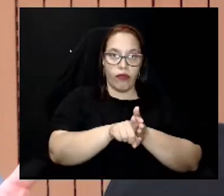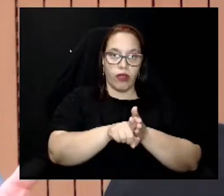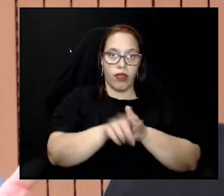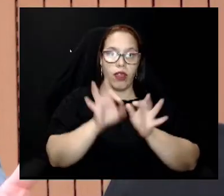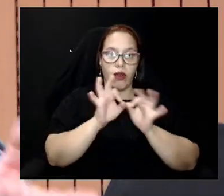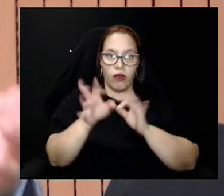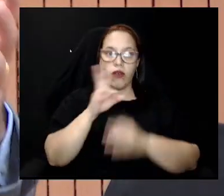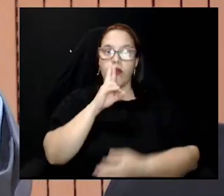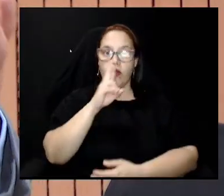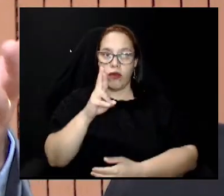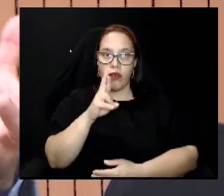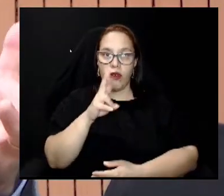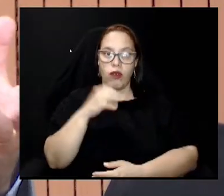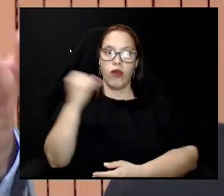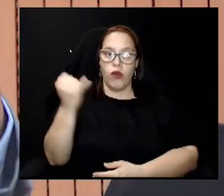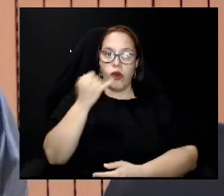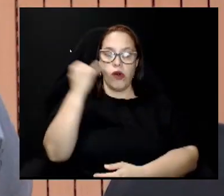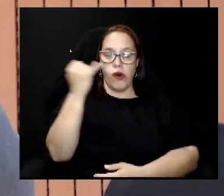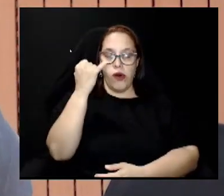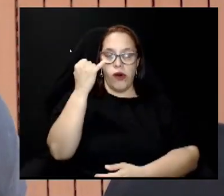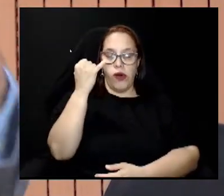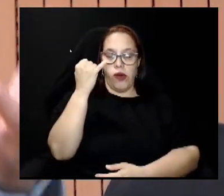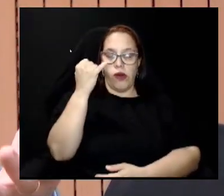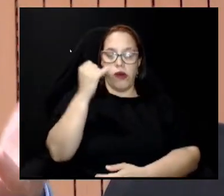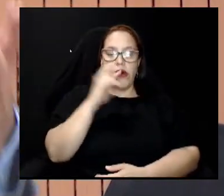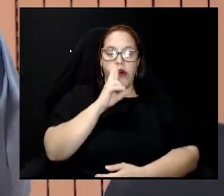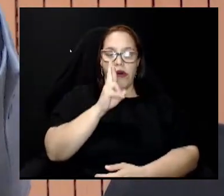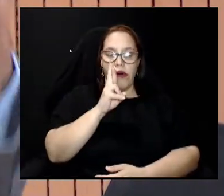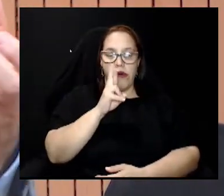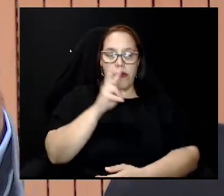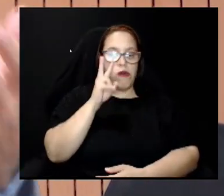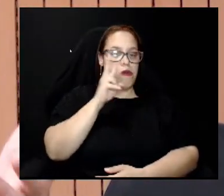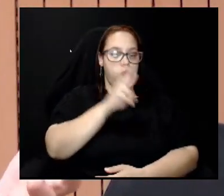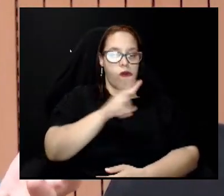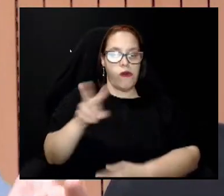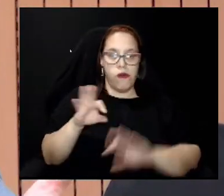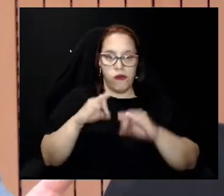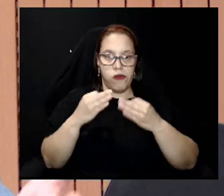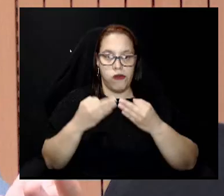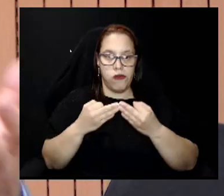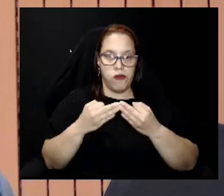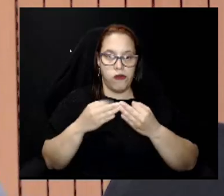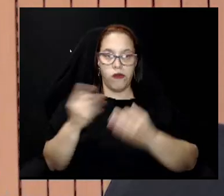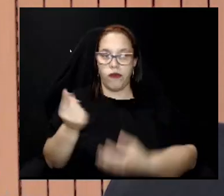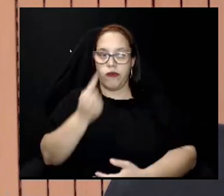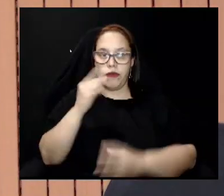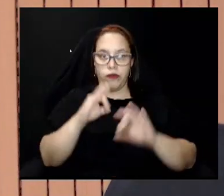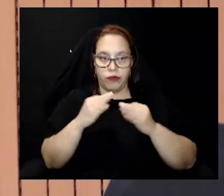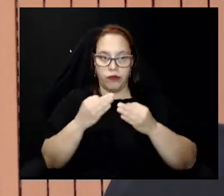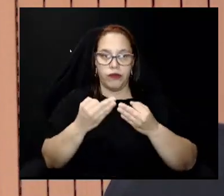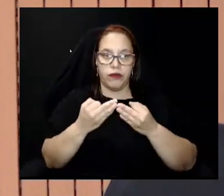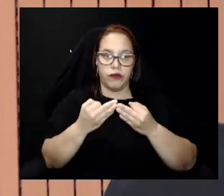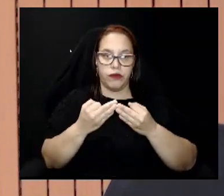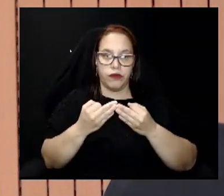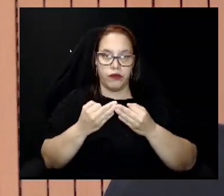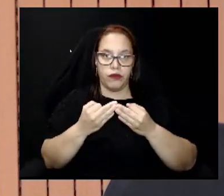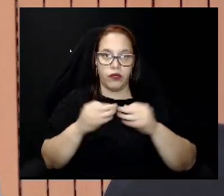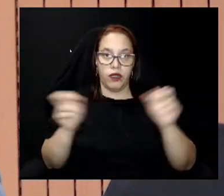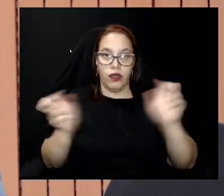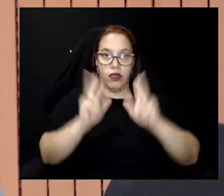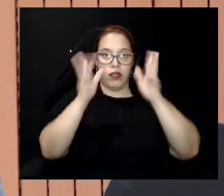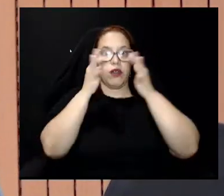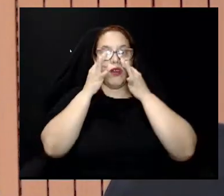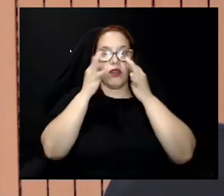muito importante. Acho que a resposta fica no olhar para a família, no olhar para o indivíduo e para a família e chamar a atenção